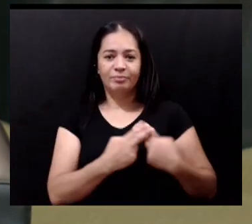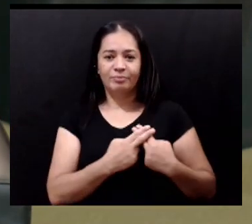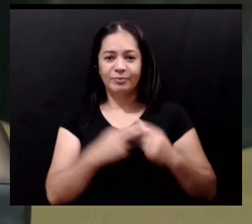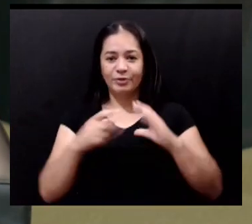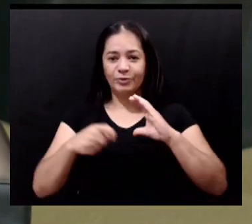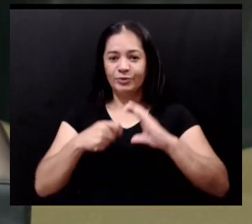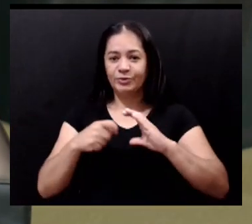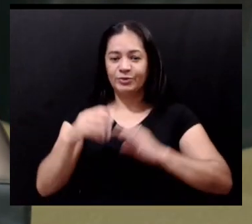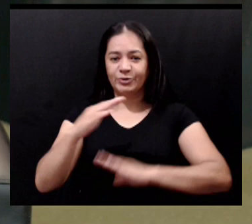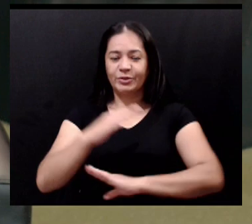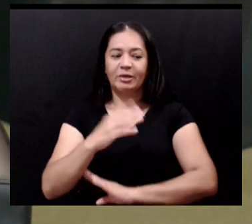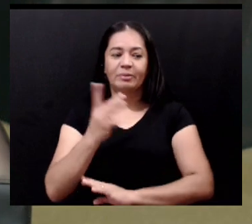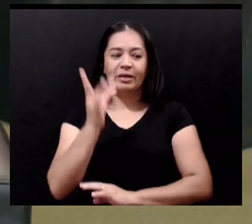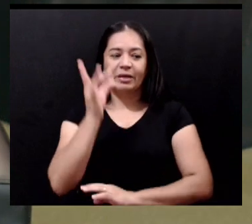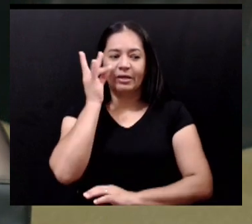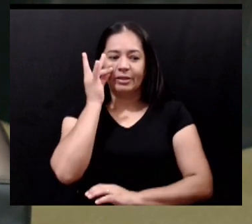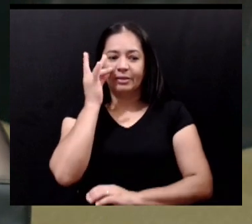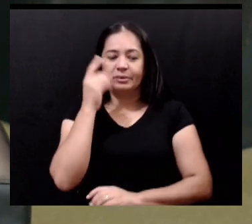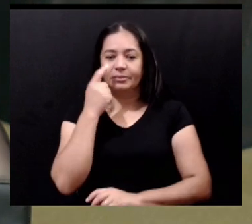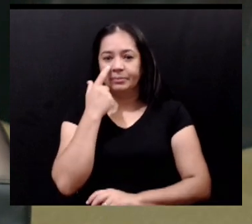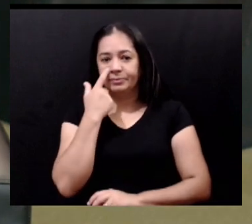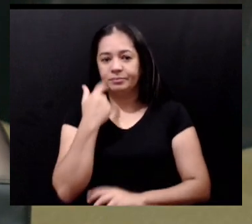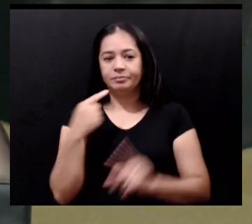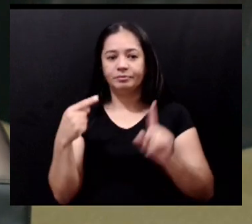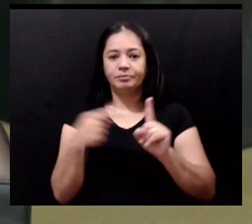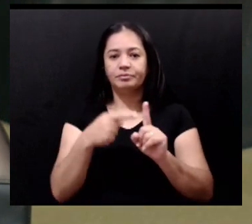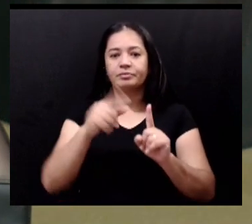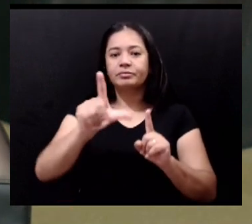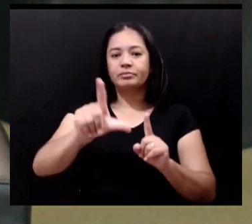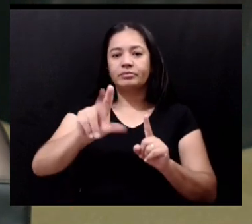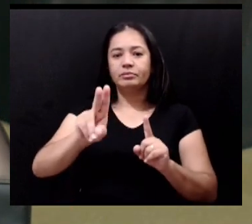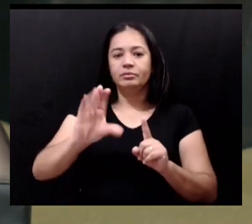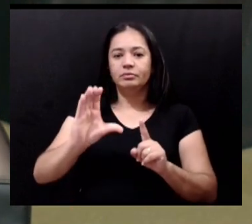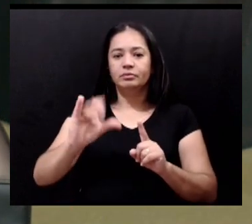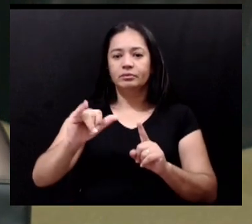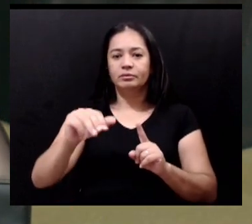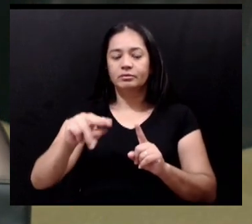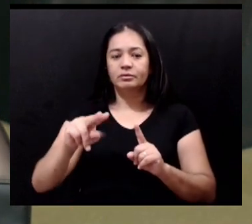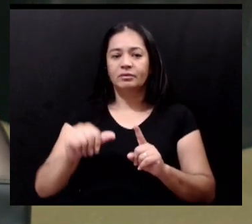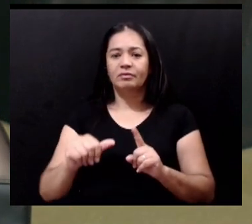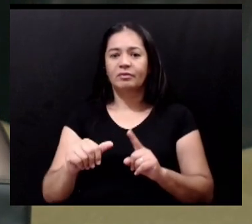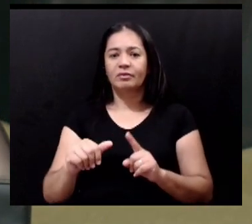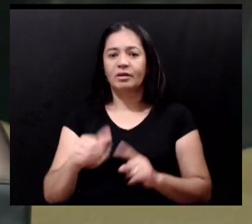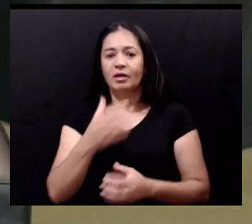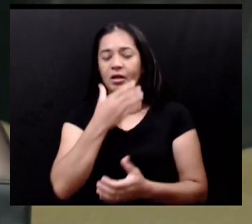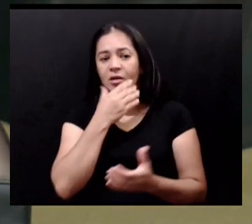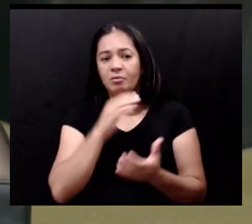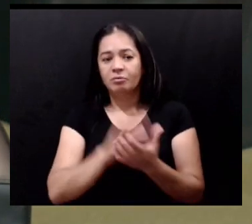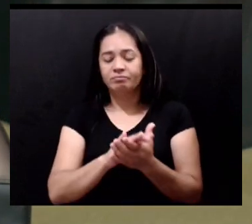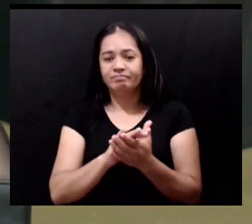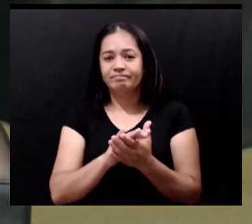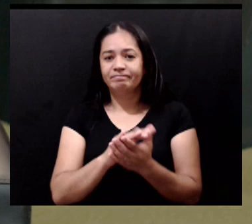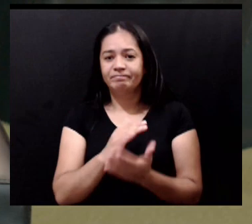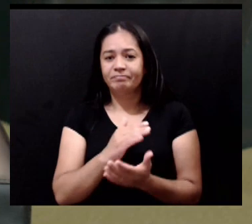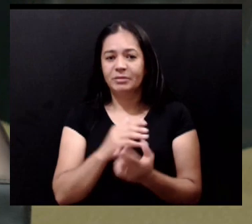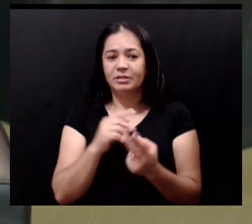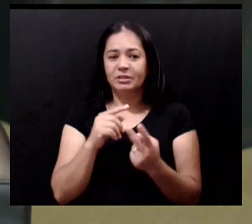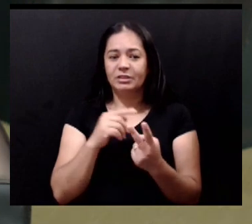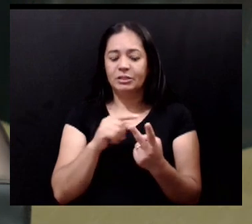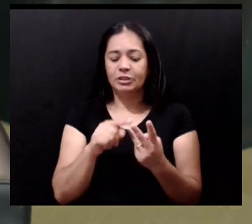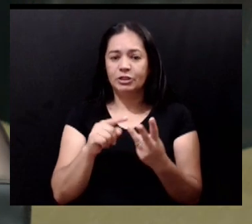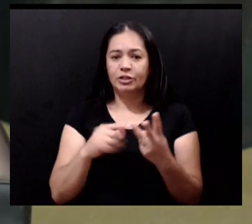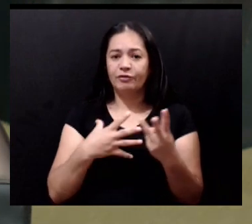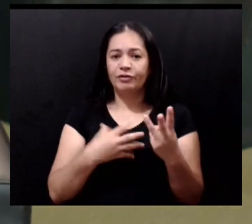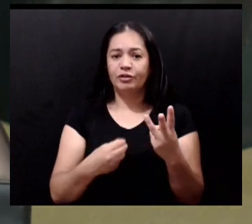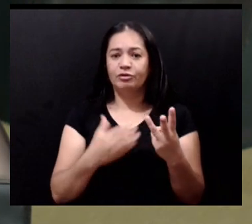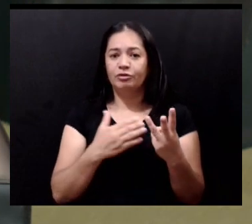a Luciana do Jardim Leonor fala para a gente: perdi meu marido e meus 2 filhos reagiram de formas